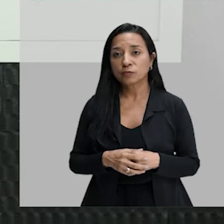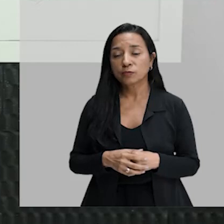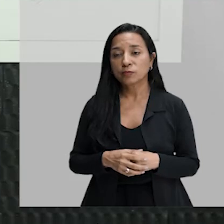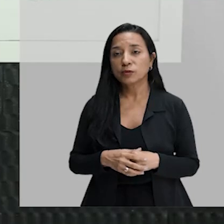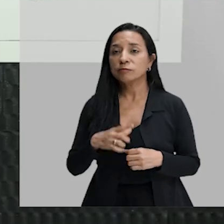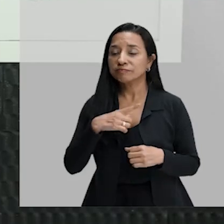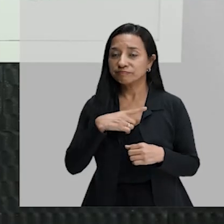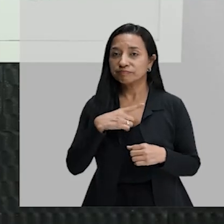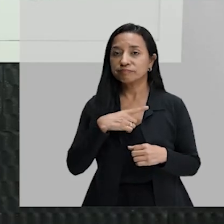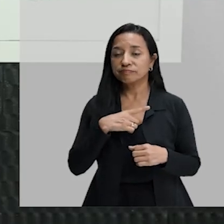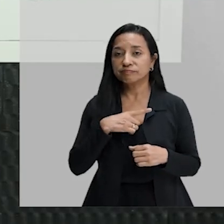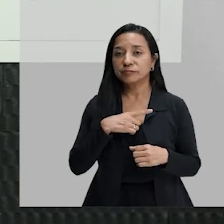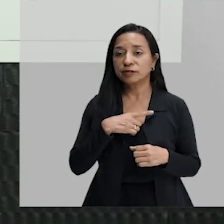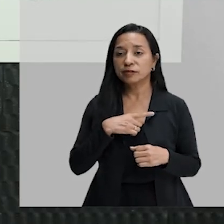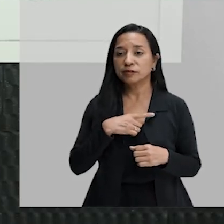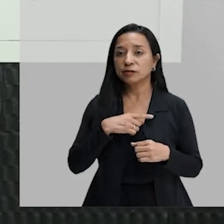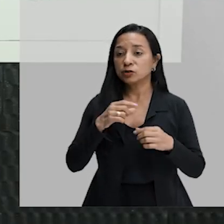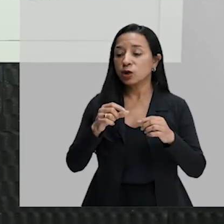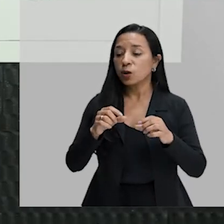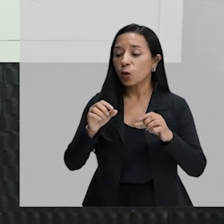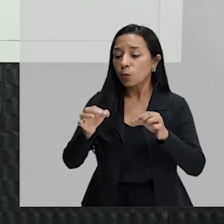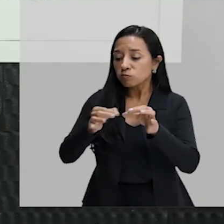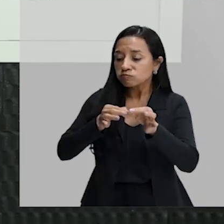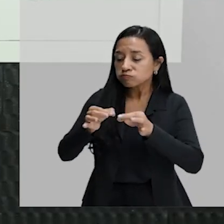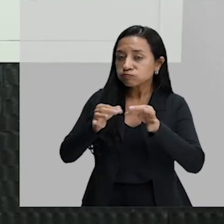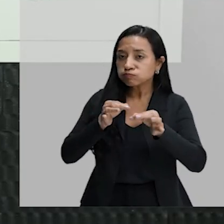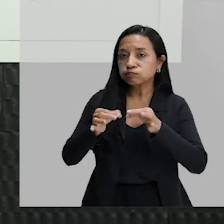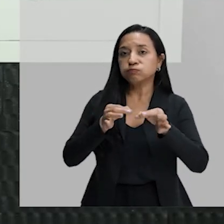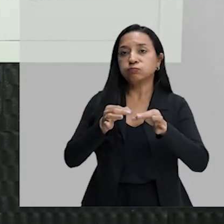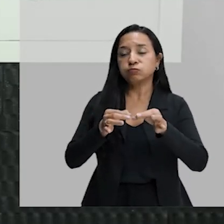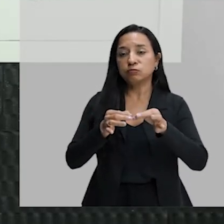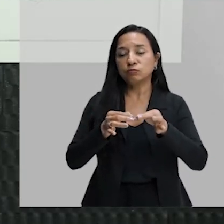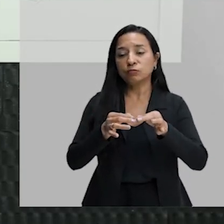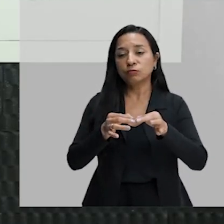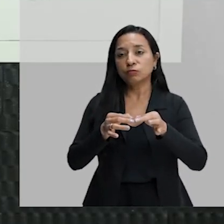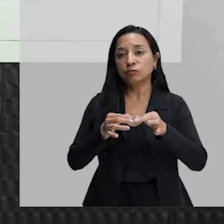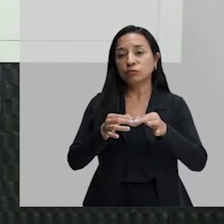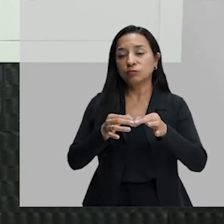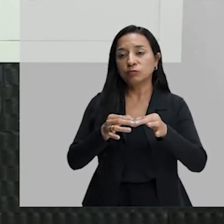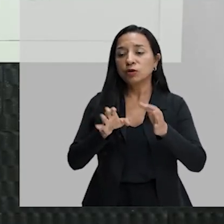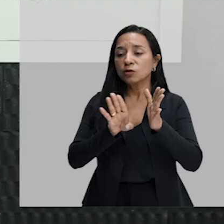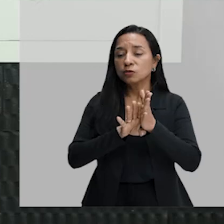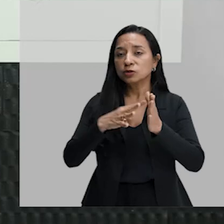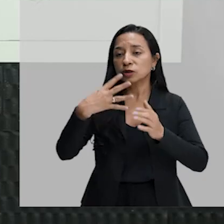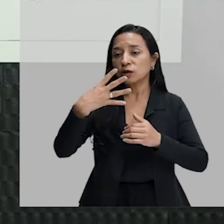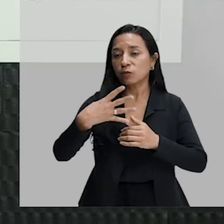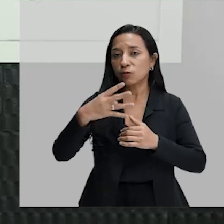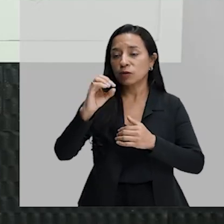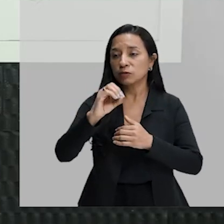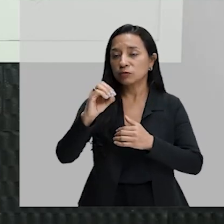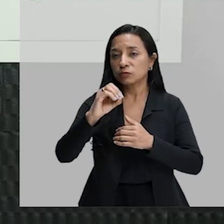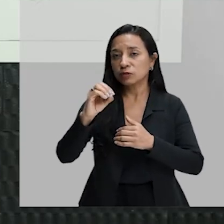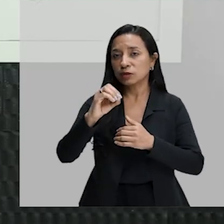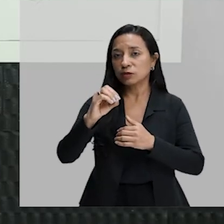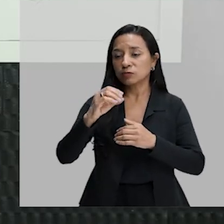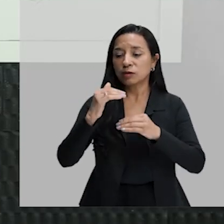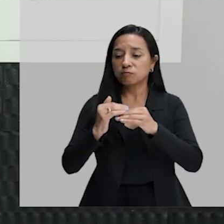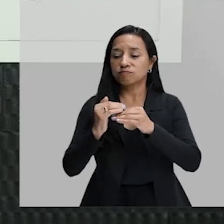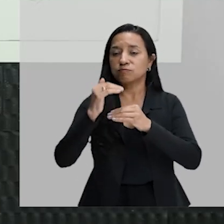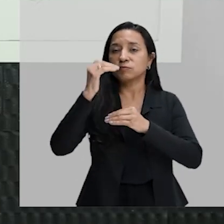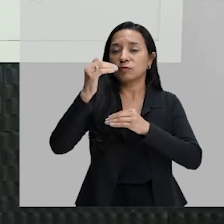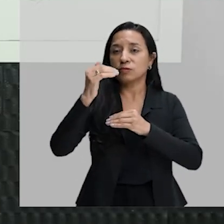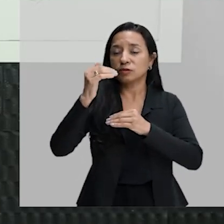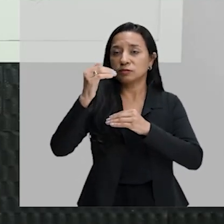né, que tem aí esse formato, certo? Então, quando chegar a 4 graus Celsius, está aí na máxima compressão, né?